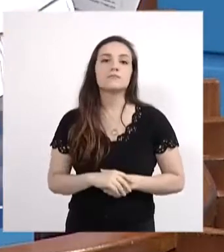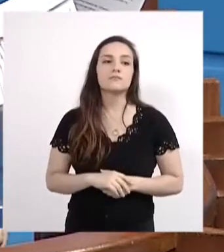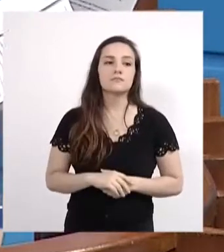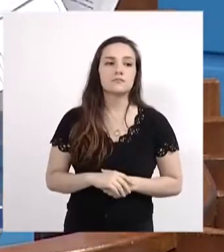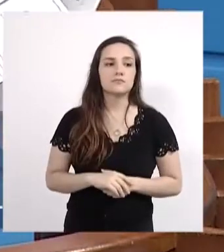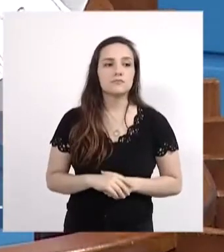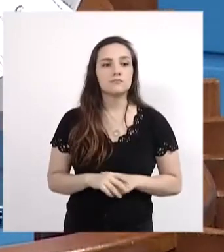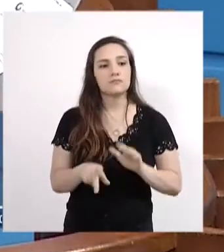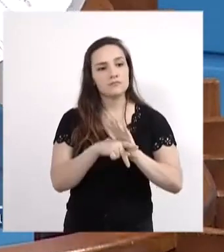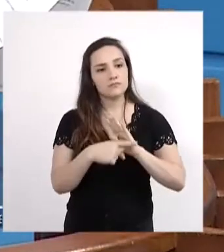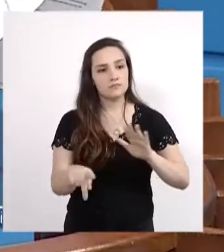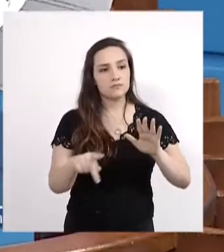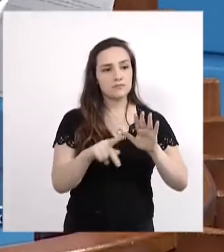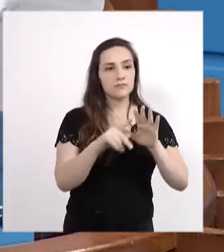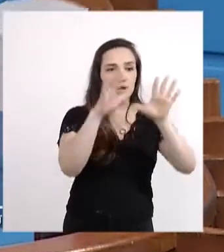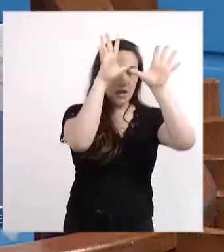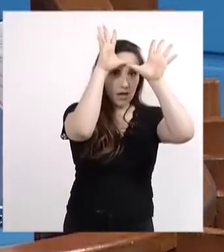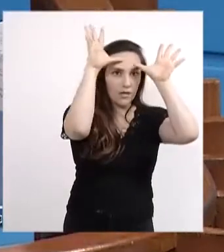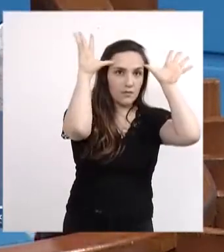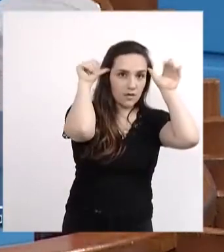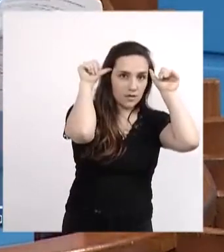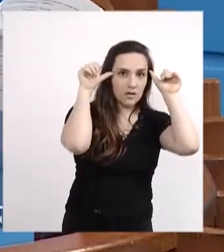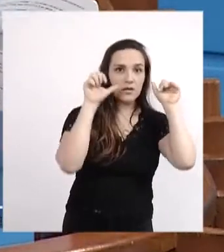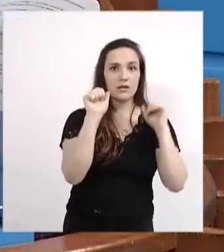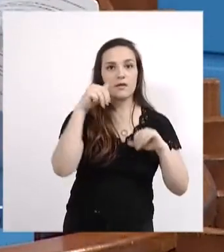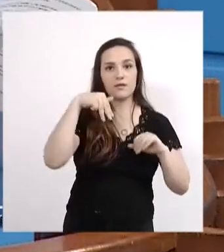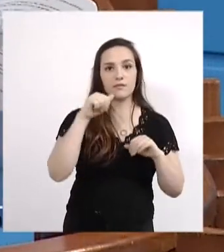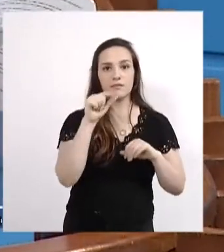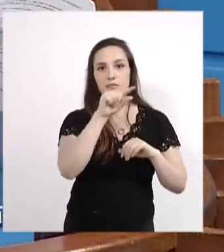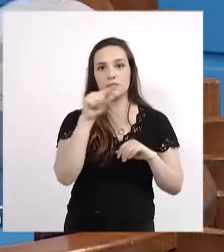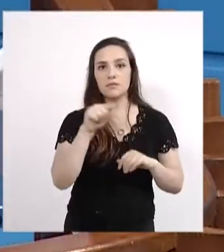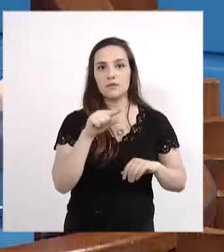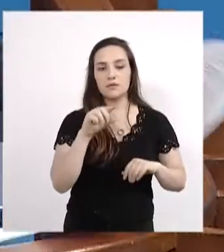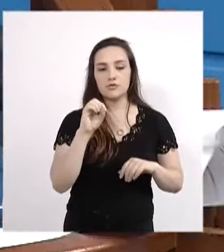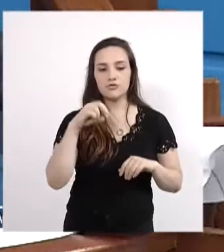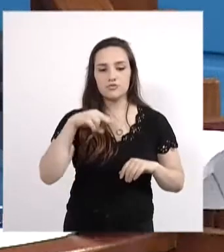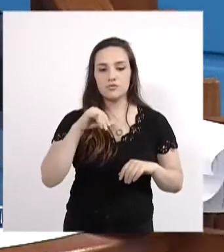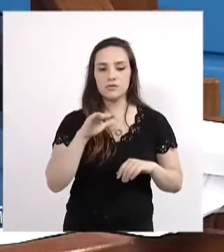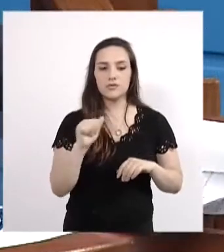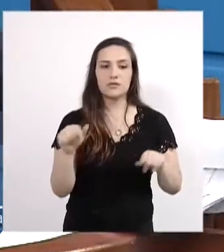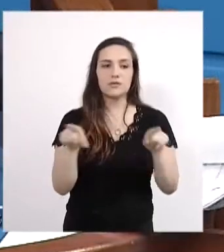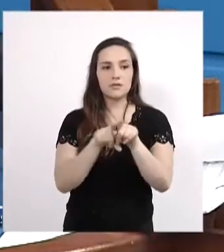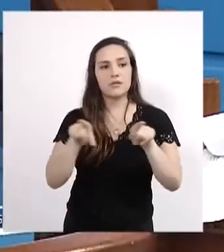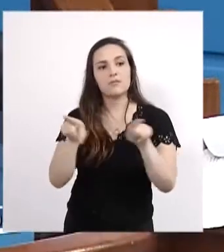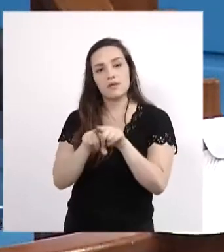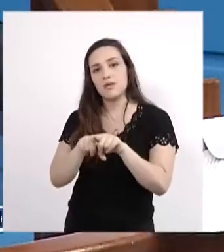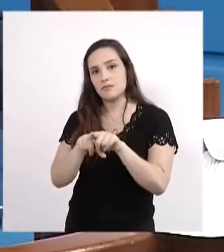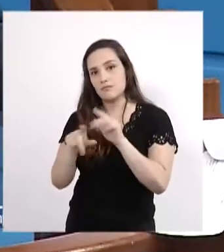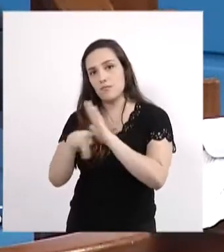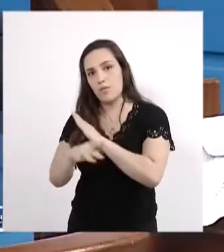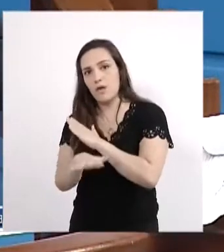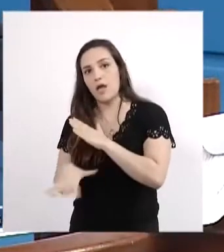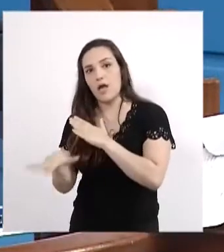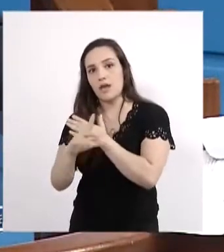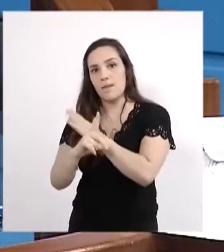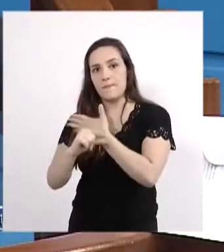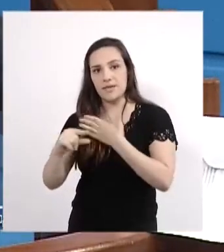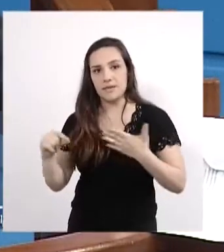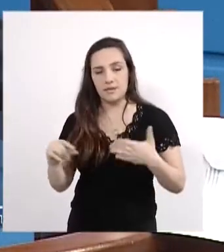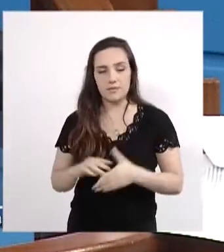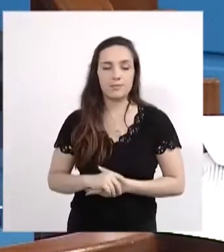bioma amazônico e também do Pantanal. Mas, além